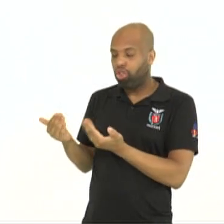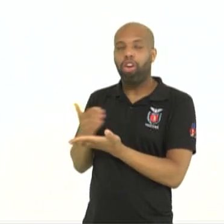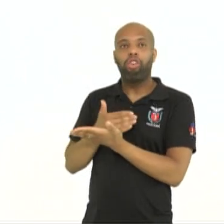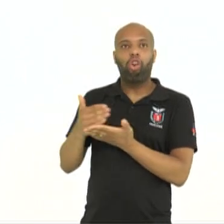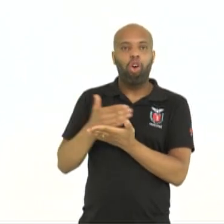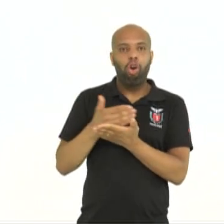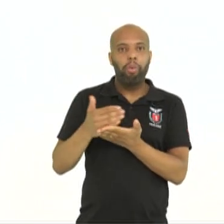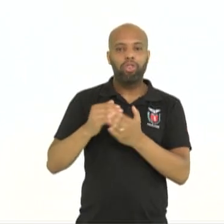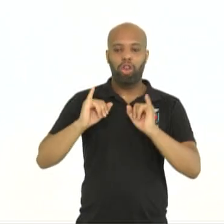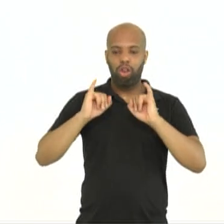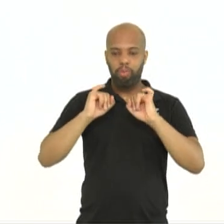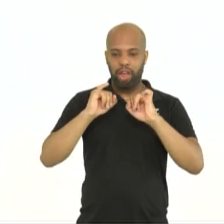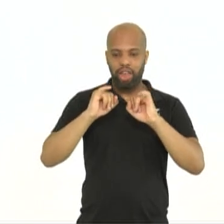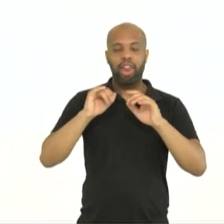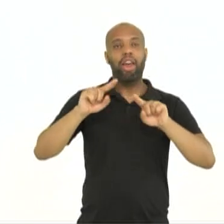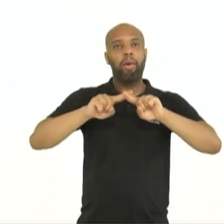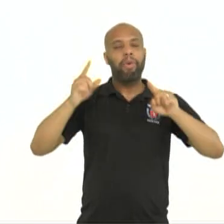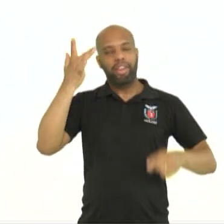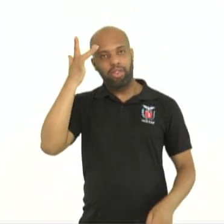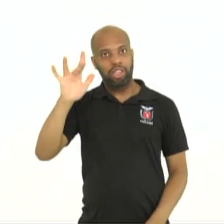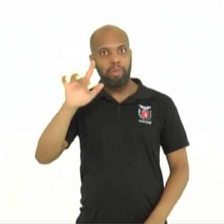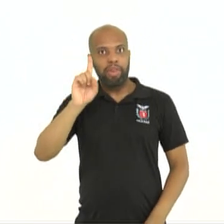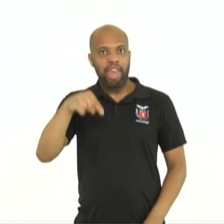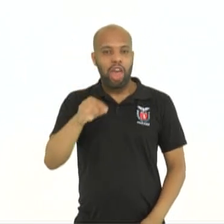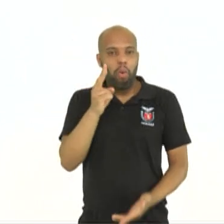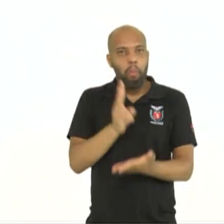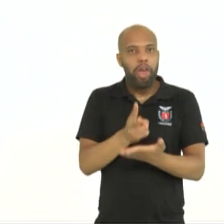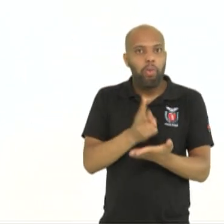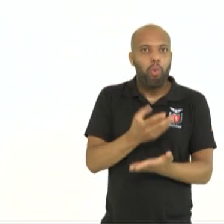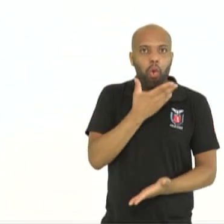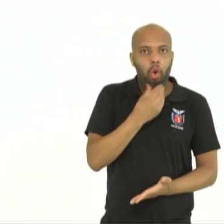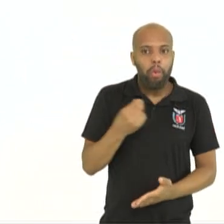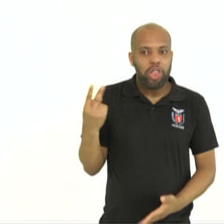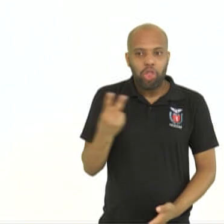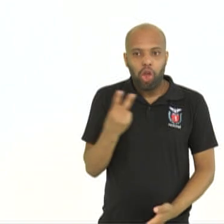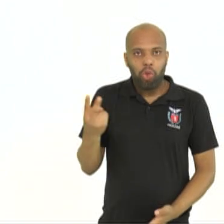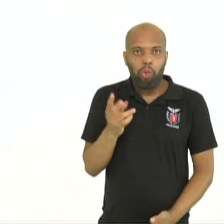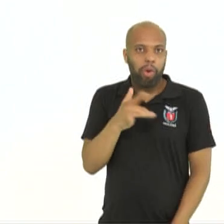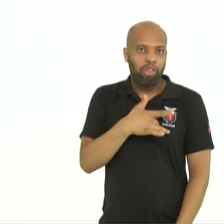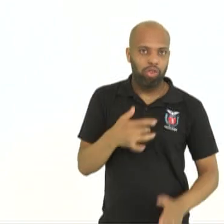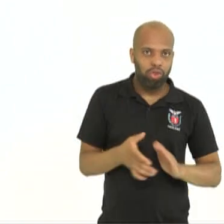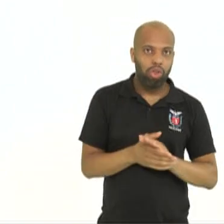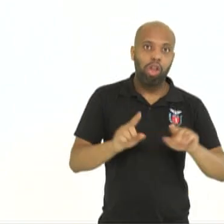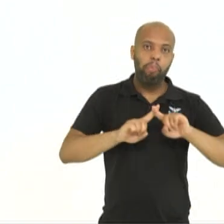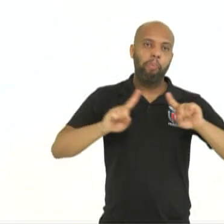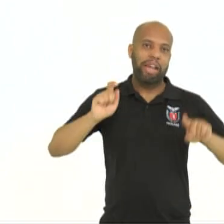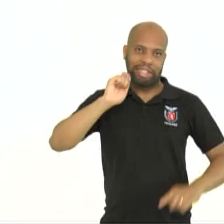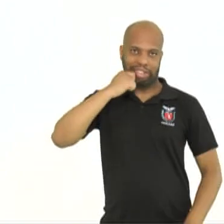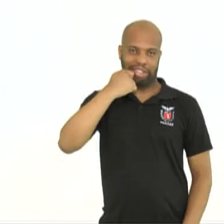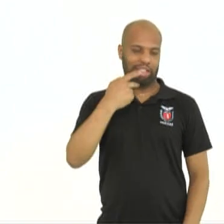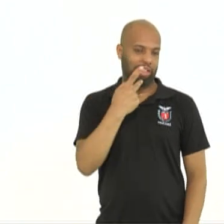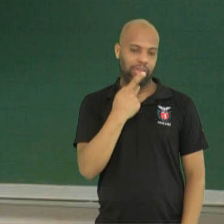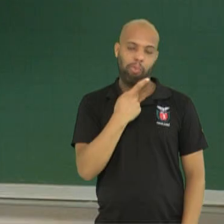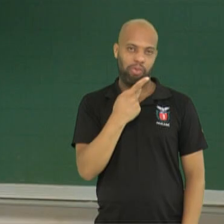a paquerar sem saber o mesmo cara. Bem, mas isso é segredo e eu não posso contar.